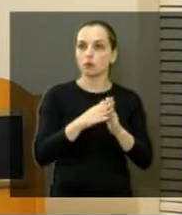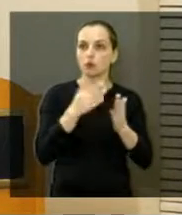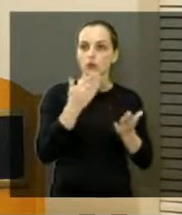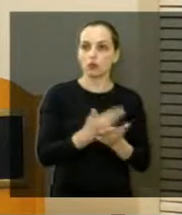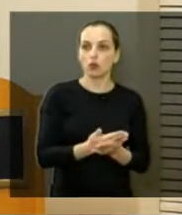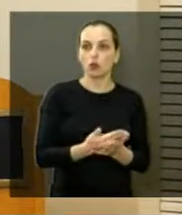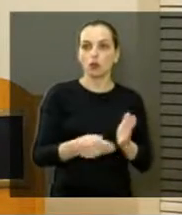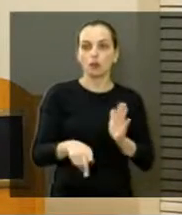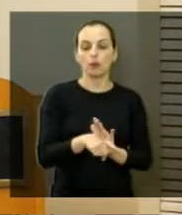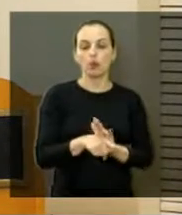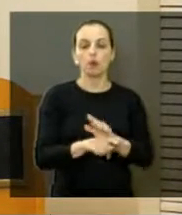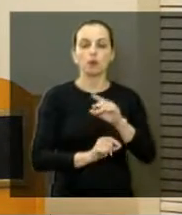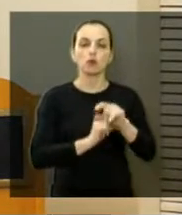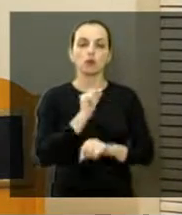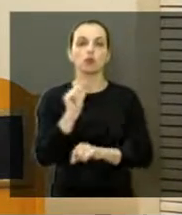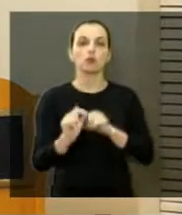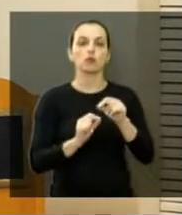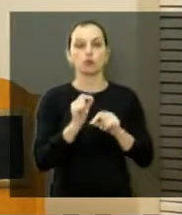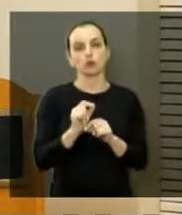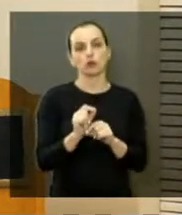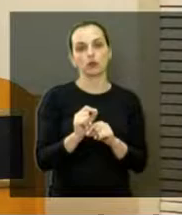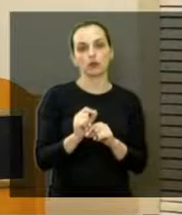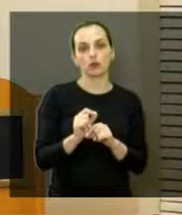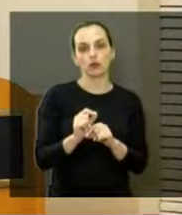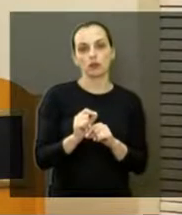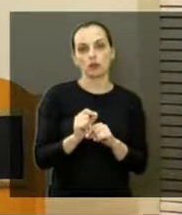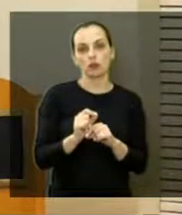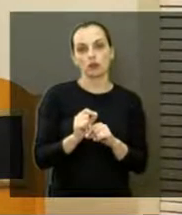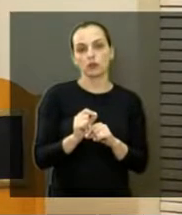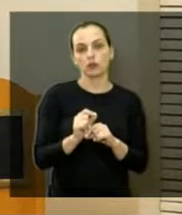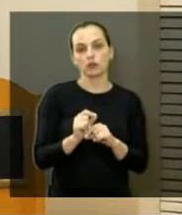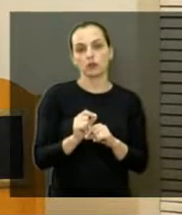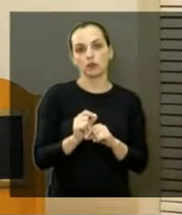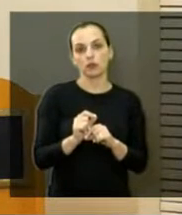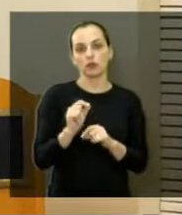Vai vir um projeto aí. Né?